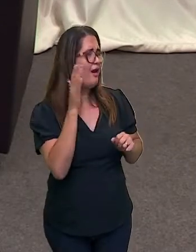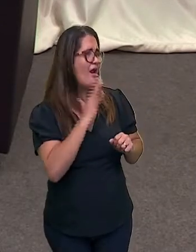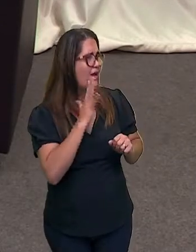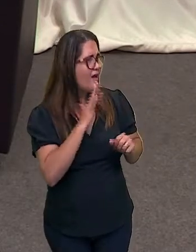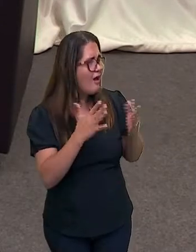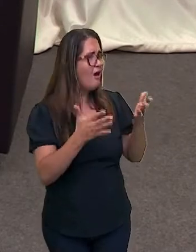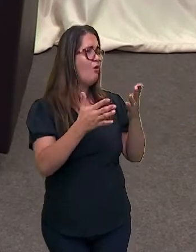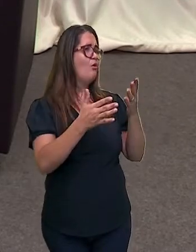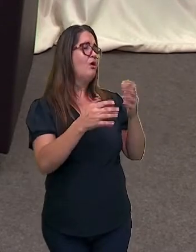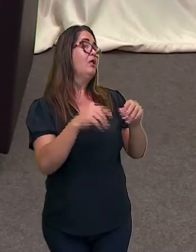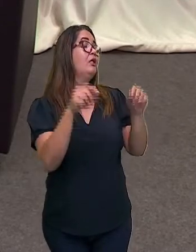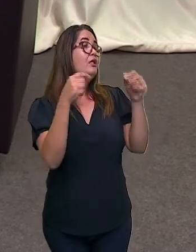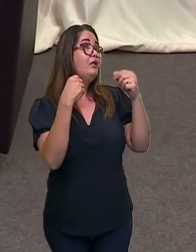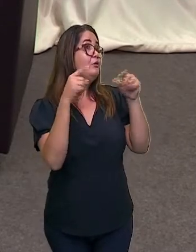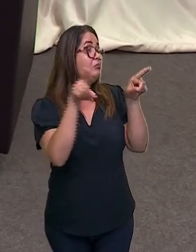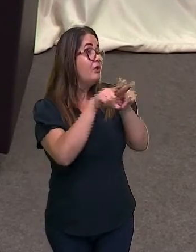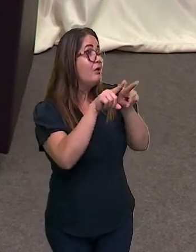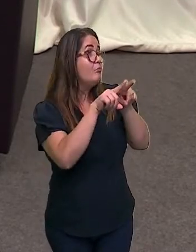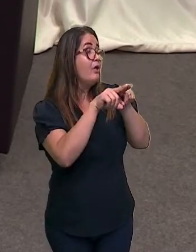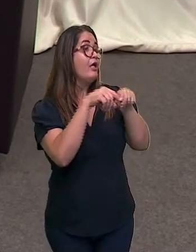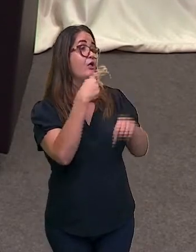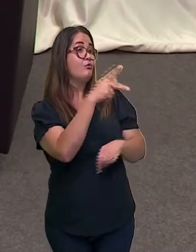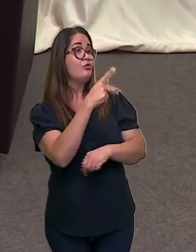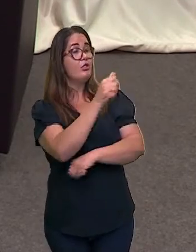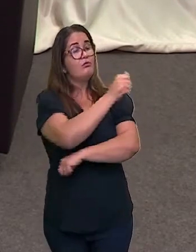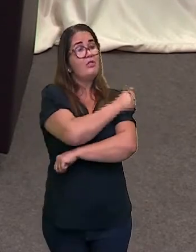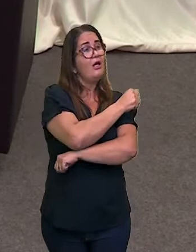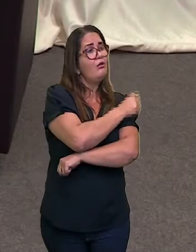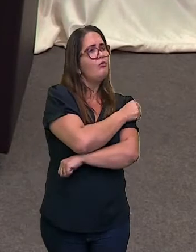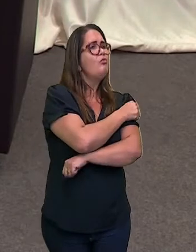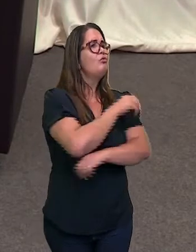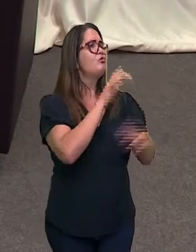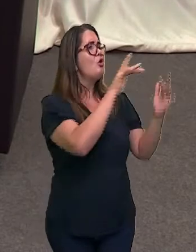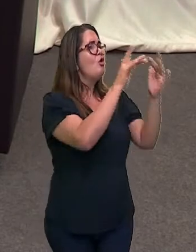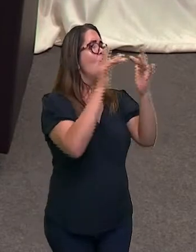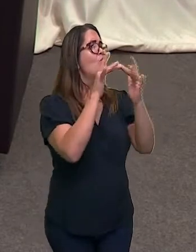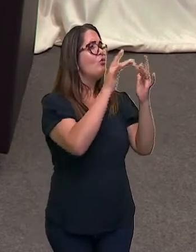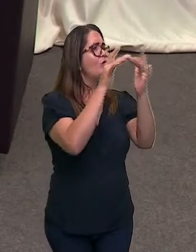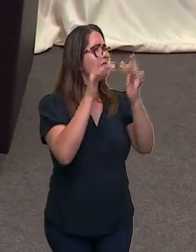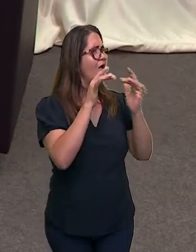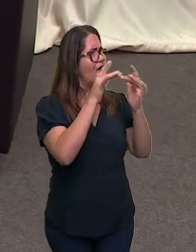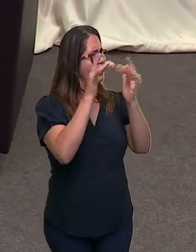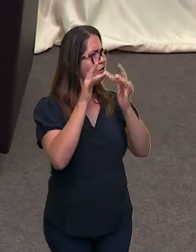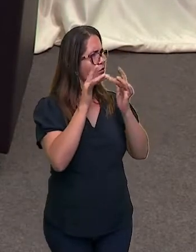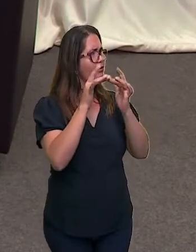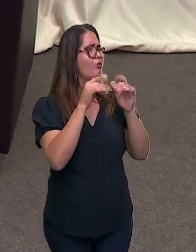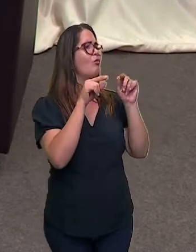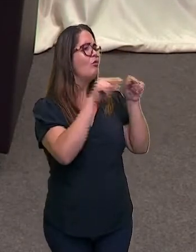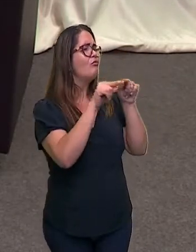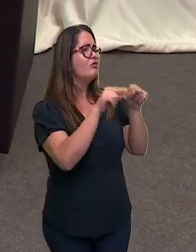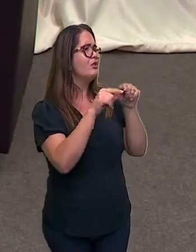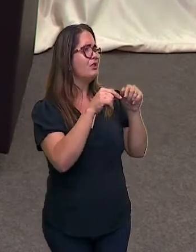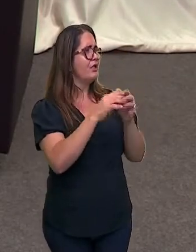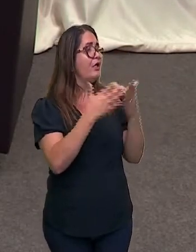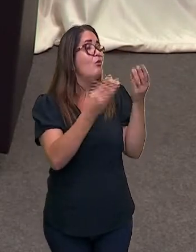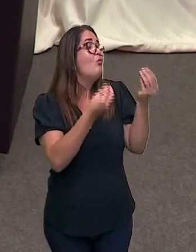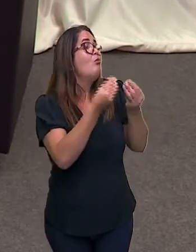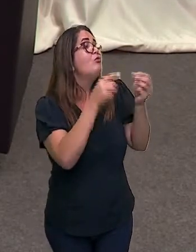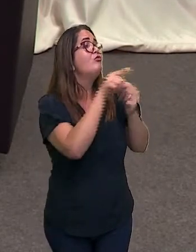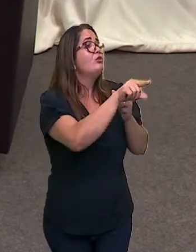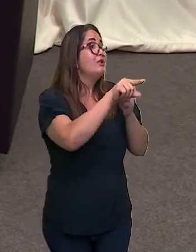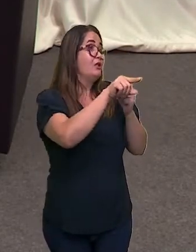diferenciada e que os seus alunos não teriam esse contato pessoal com você? Como que foi lidar com essa novidade no